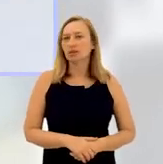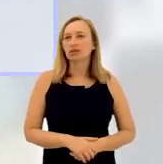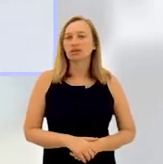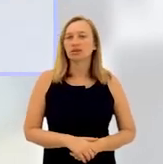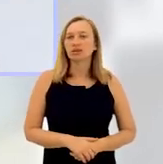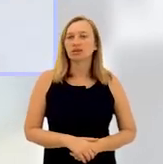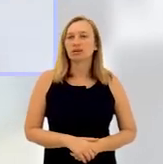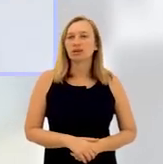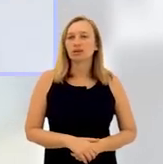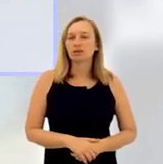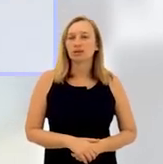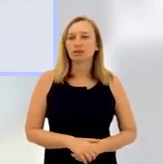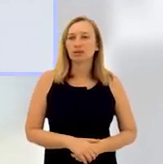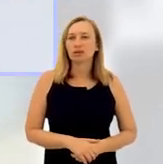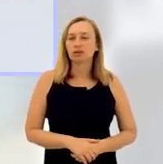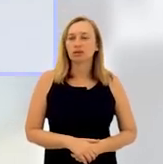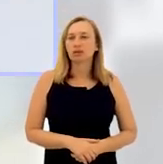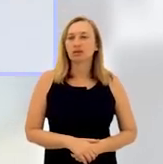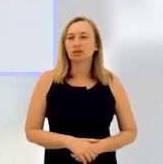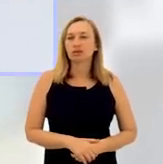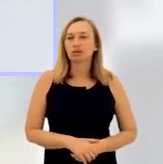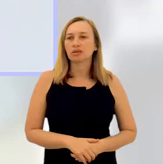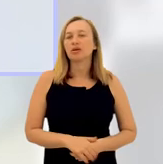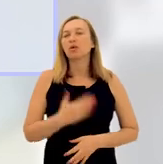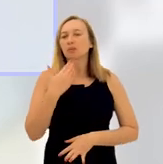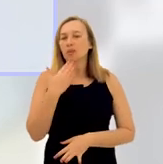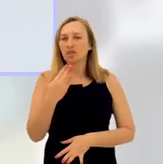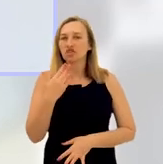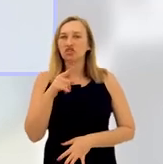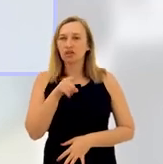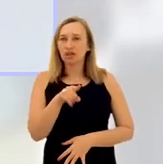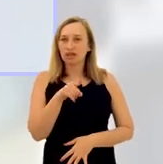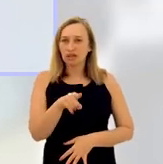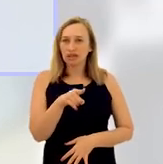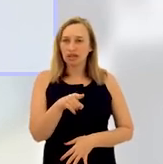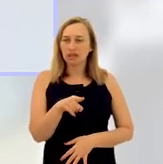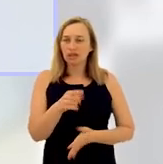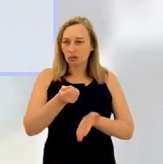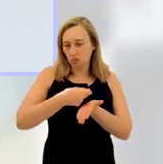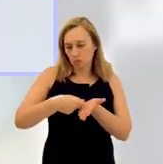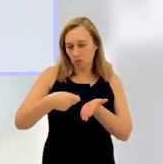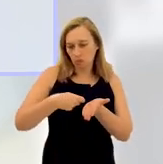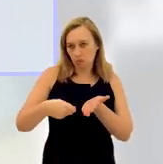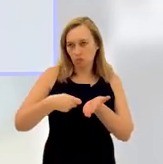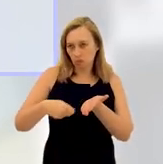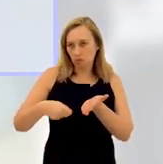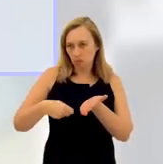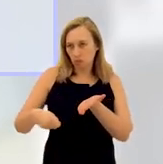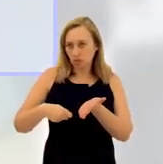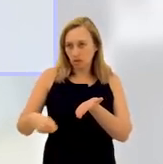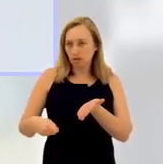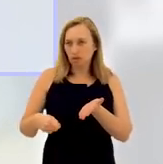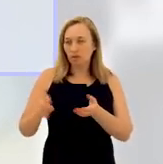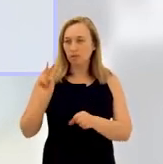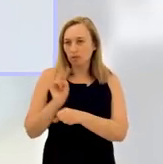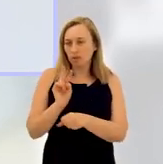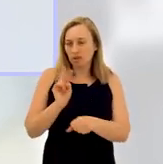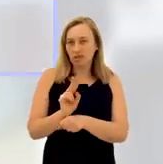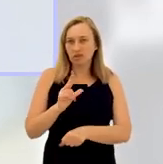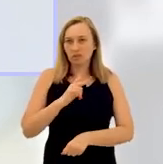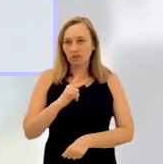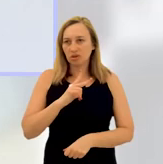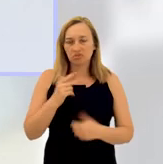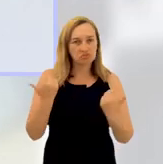penais. Então, por exemplo, essa mulher poderia chegar no balcão do juizado e fazer um pedido ali de próprio punho, dizendo que queria medida protetiva,